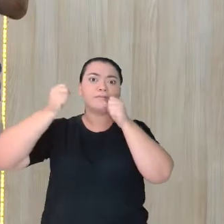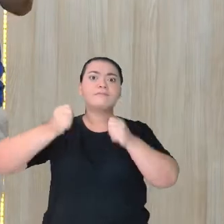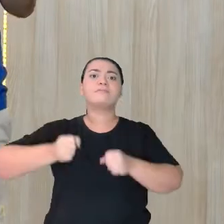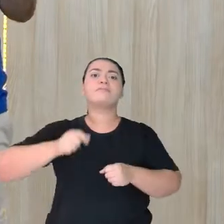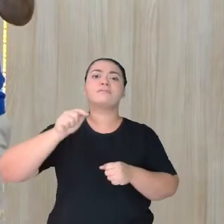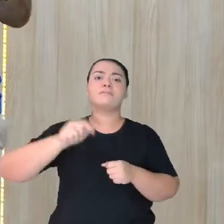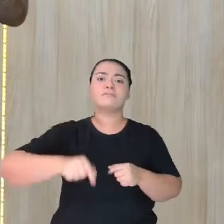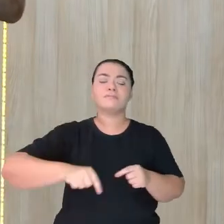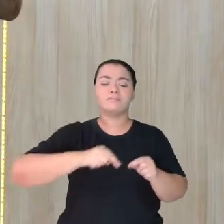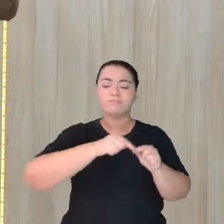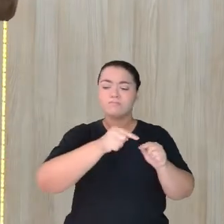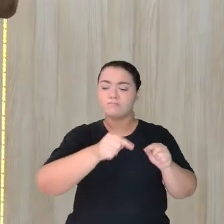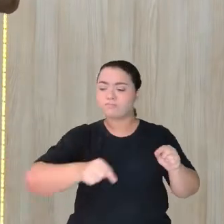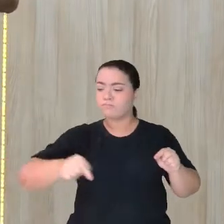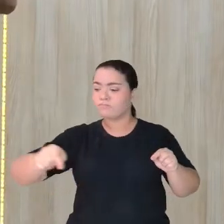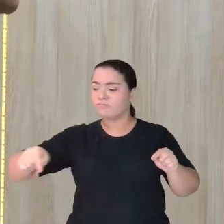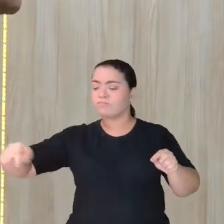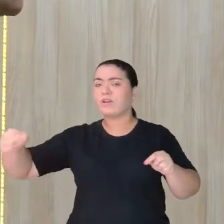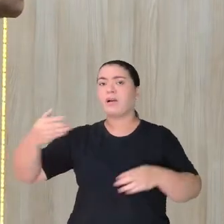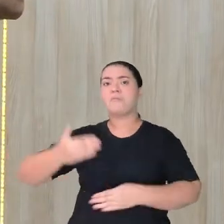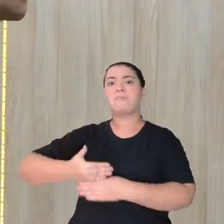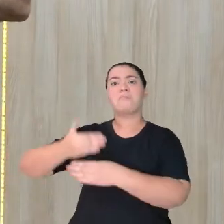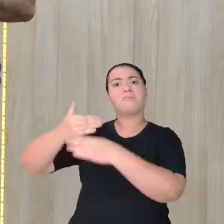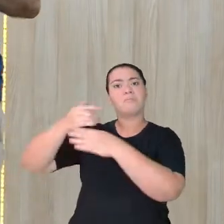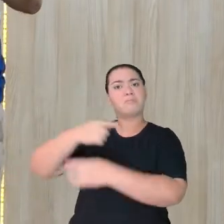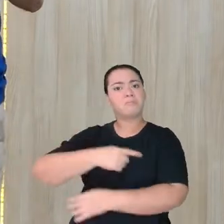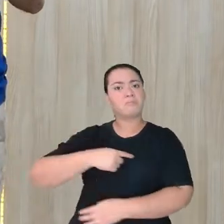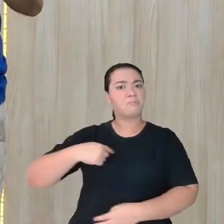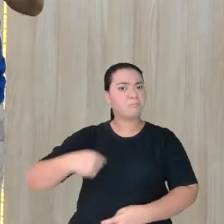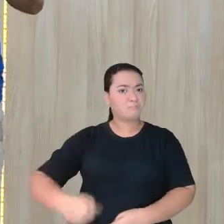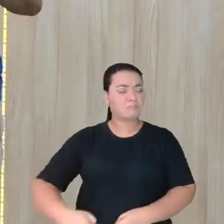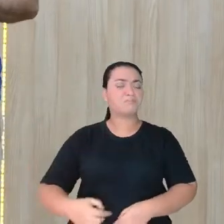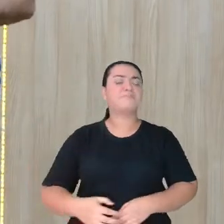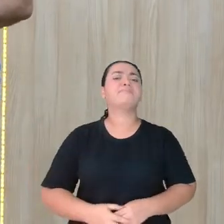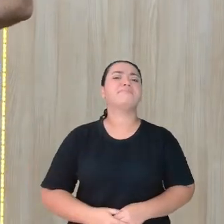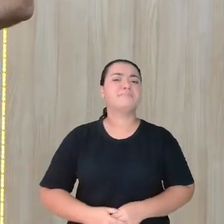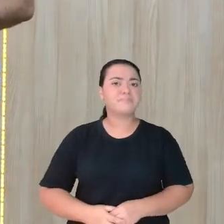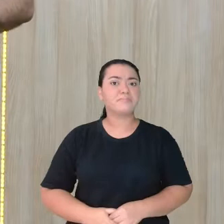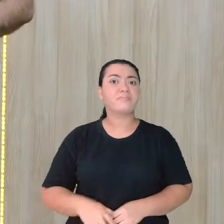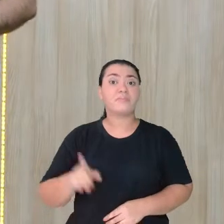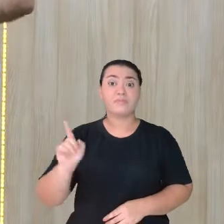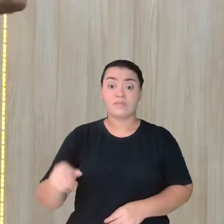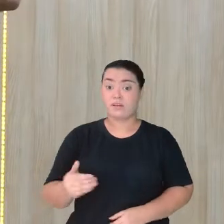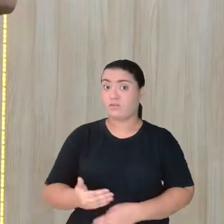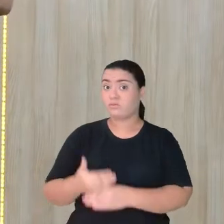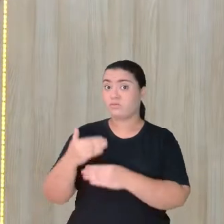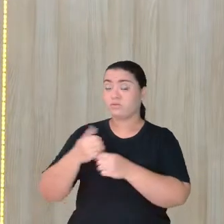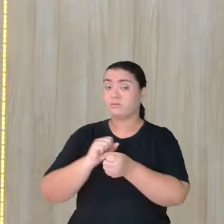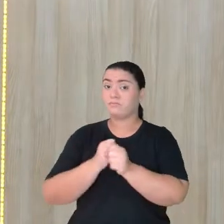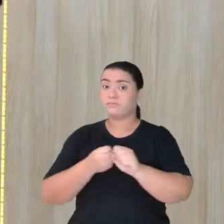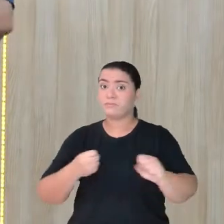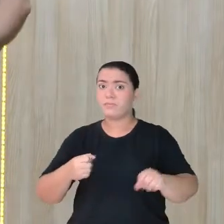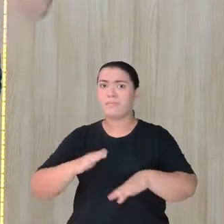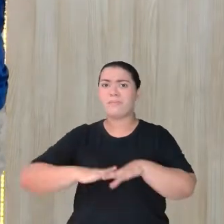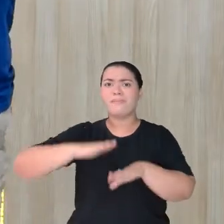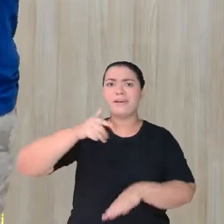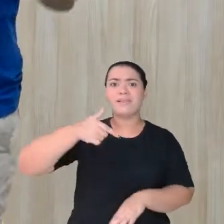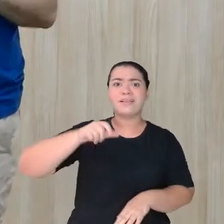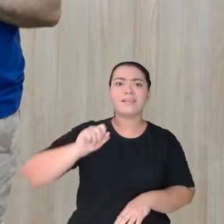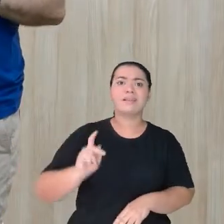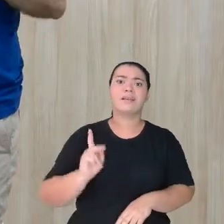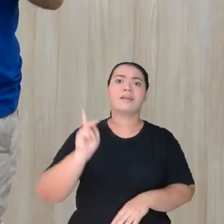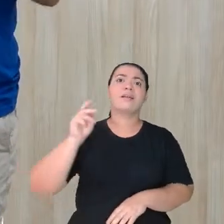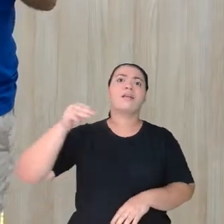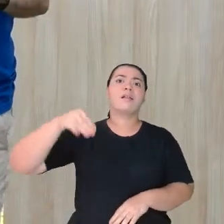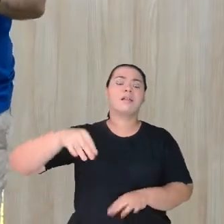nu a extensão da muralha da China, né? Então é uma construção muito grande, com mais de 70 quilômetros de